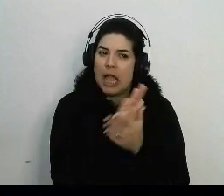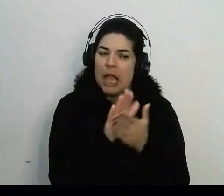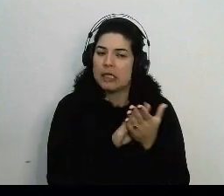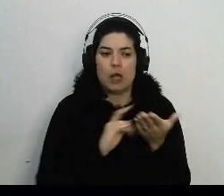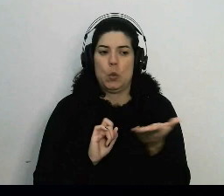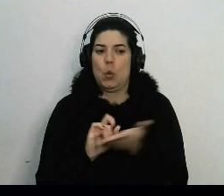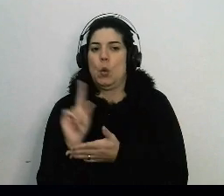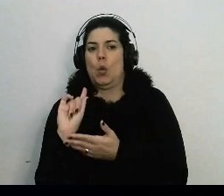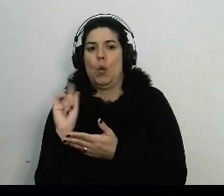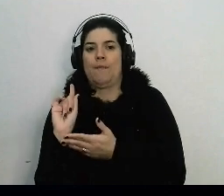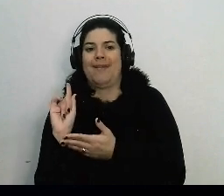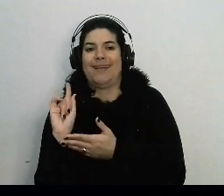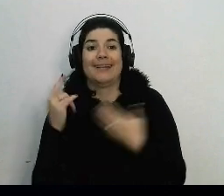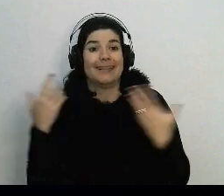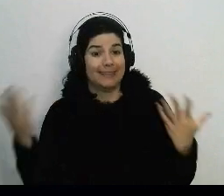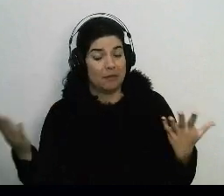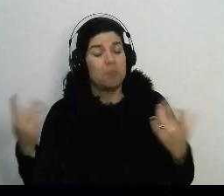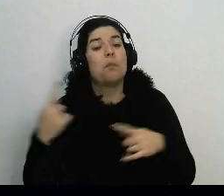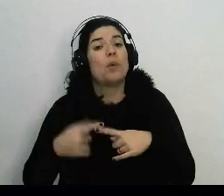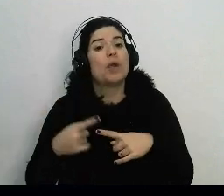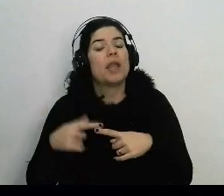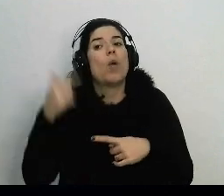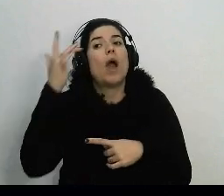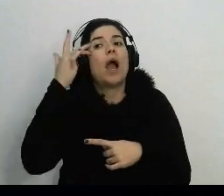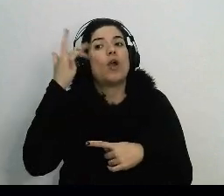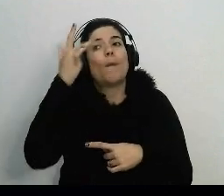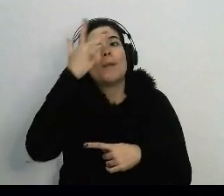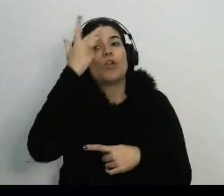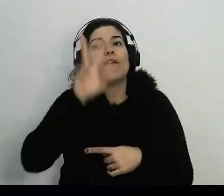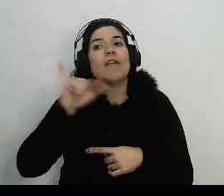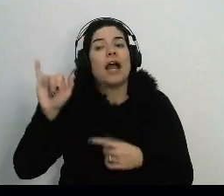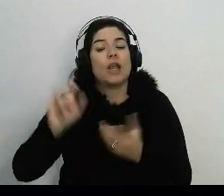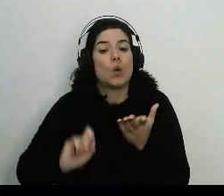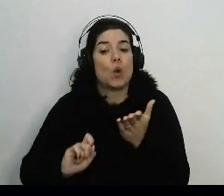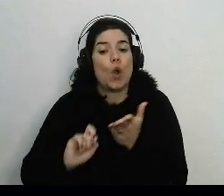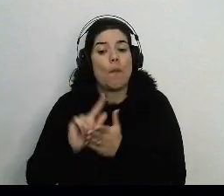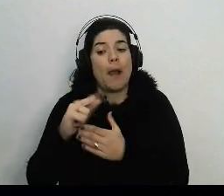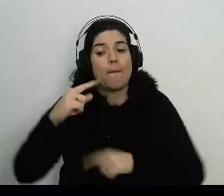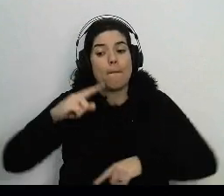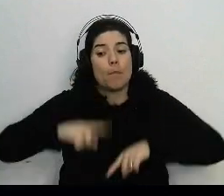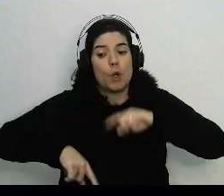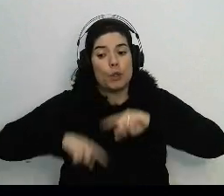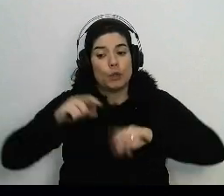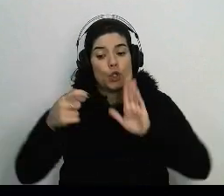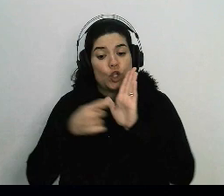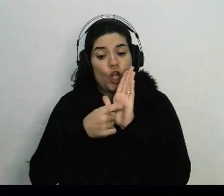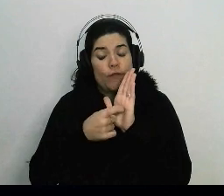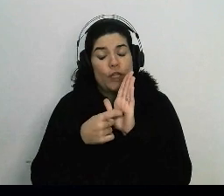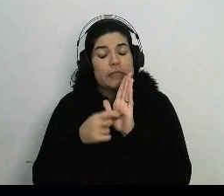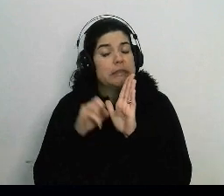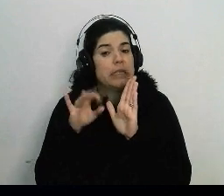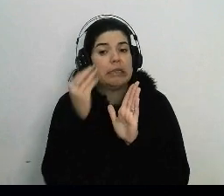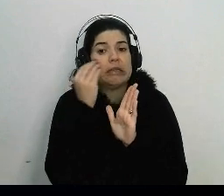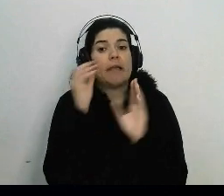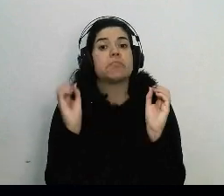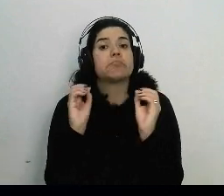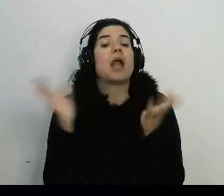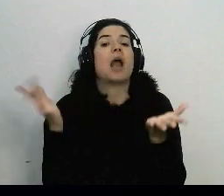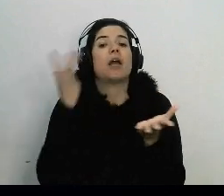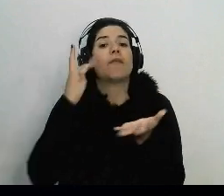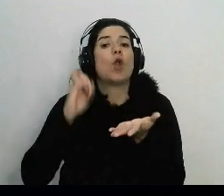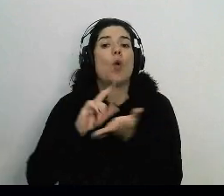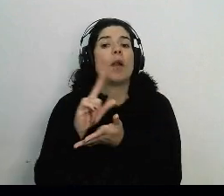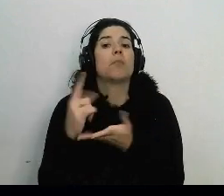por aquilo, por que a gente acha que as pessoas vão querer consumir ou adquirir o nosso software se a gente não testa ele? Então, aquilo que a